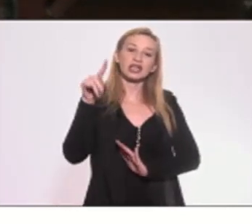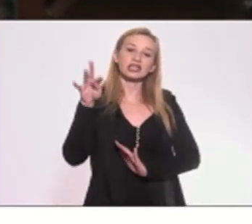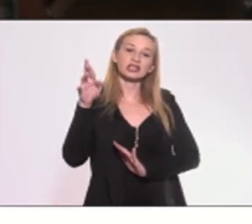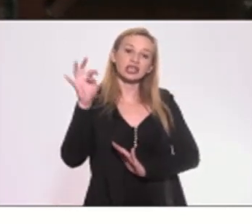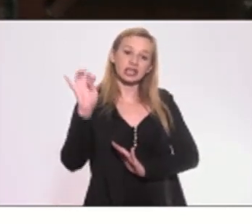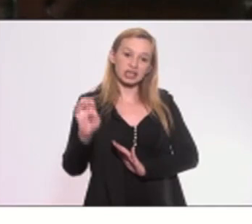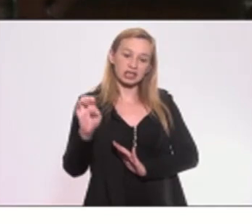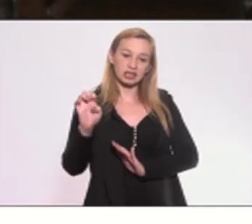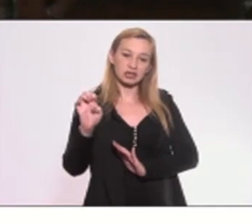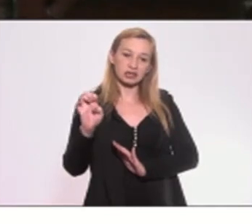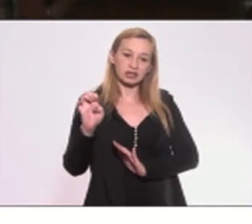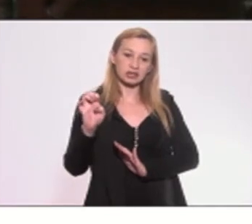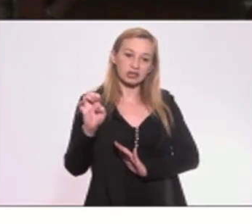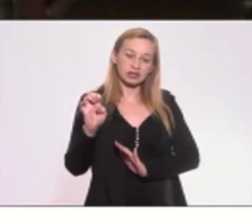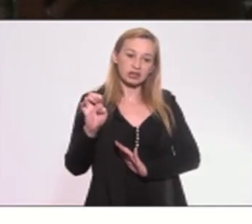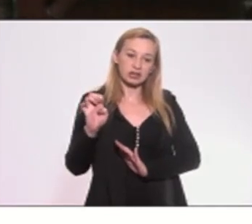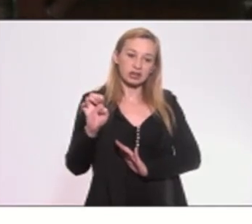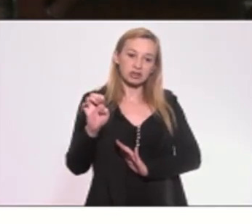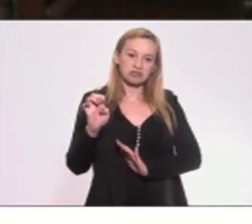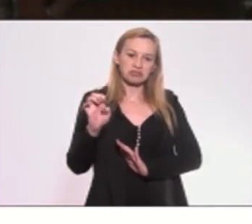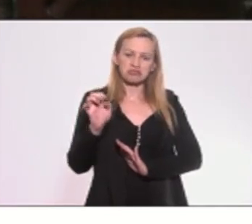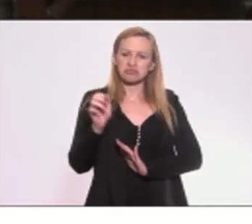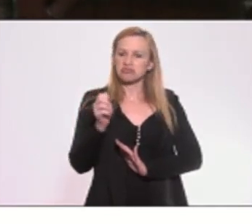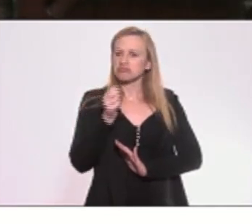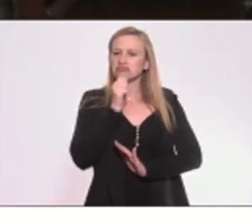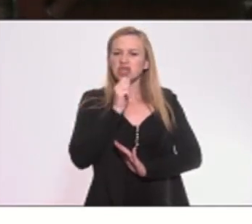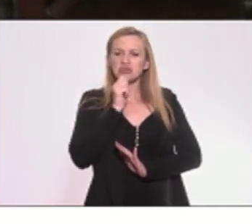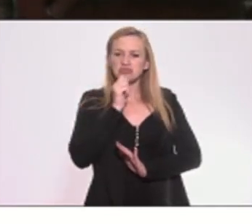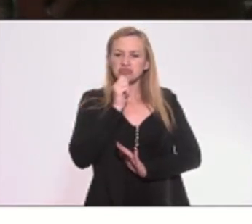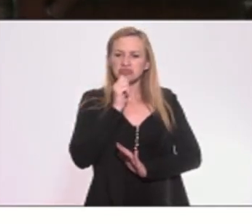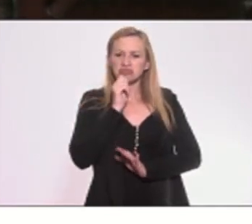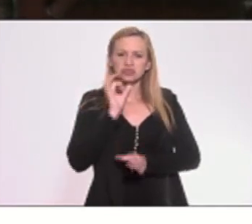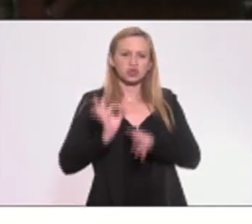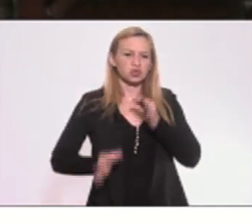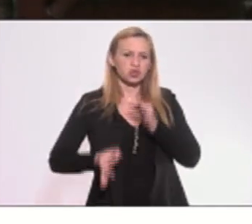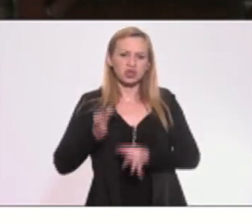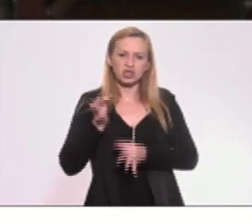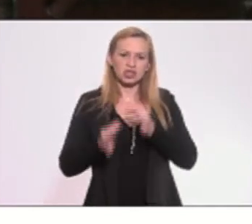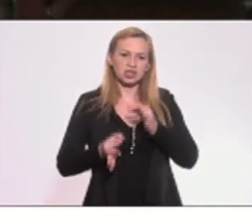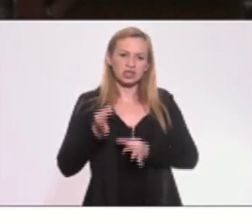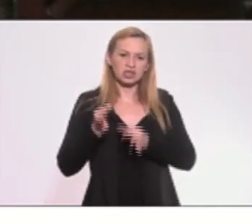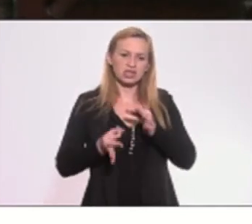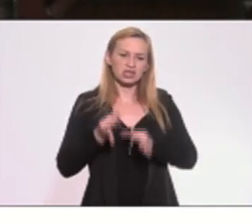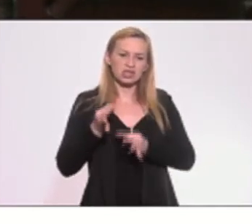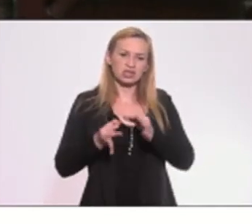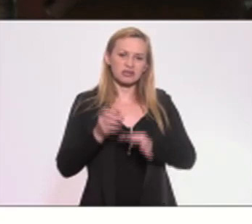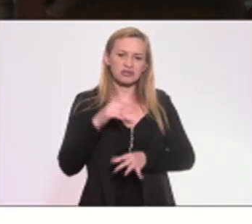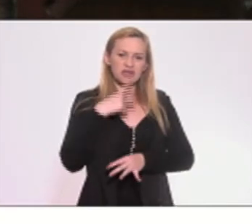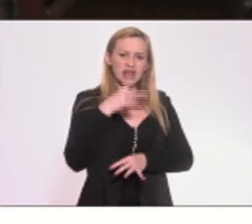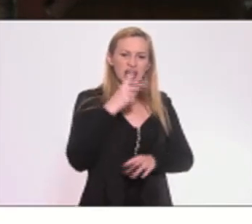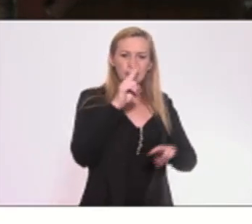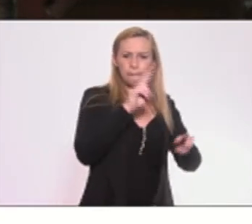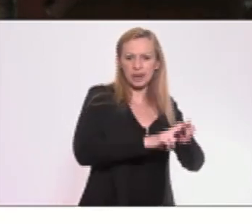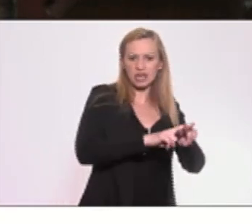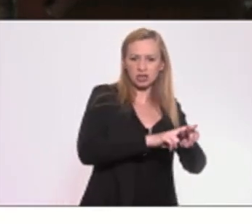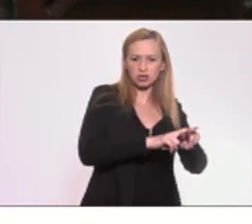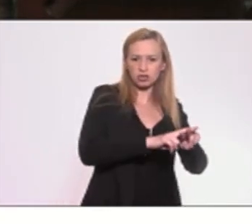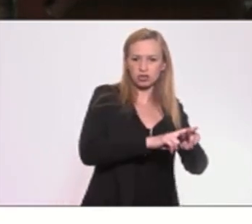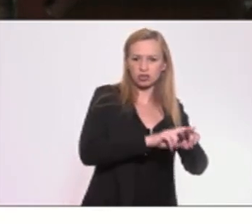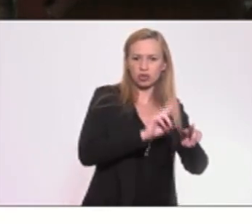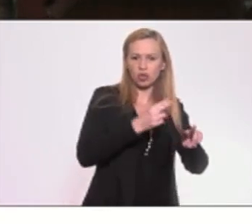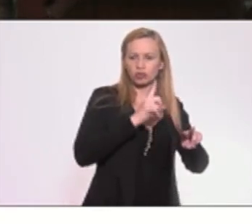não cabe a nenhum tribunal determinar a prisão de parlamentar se não consultar essa casa